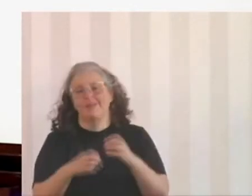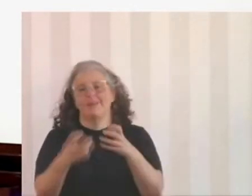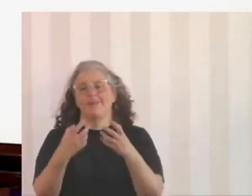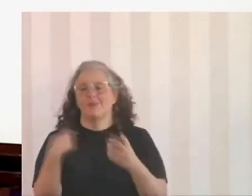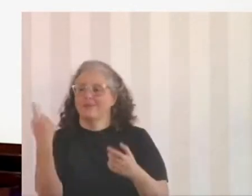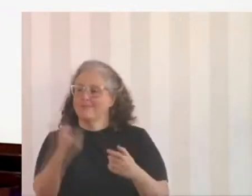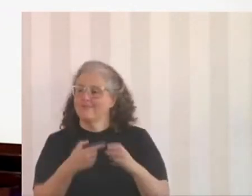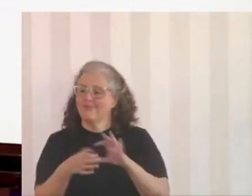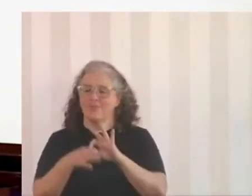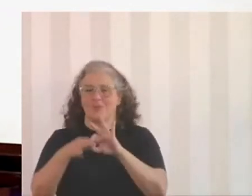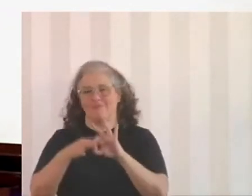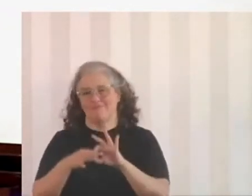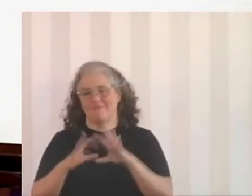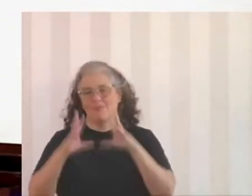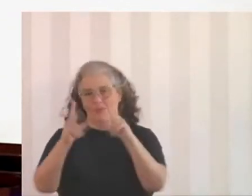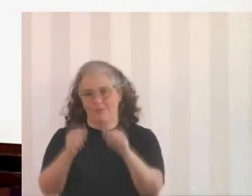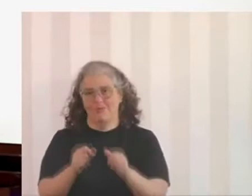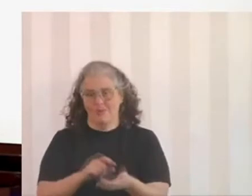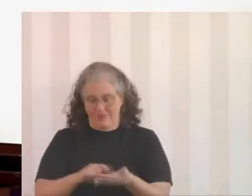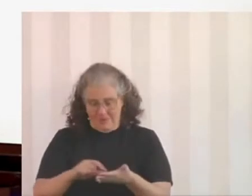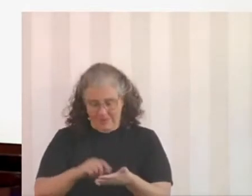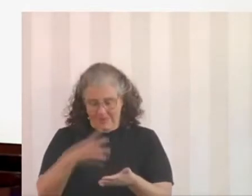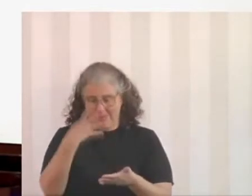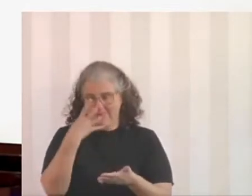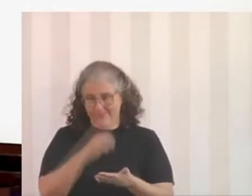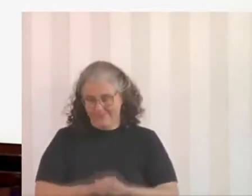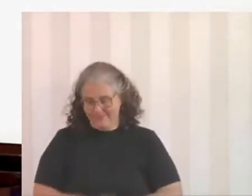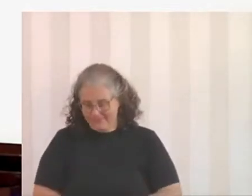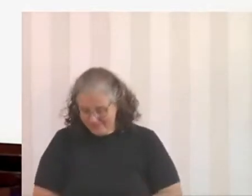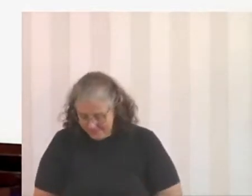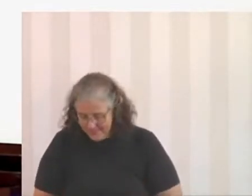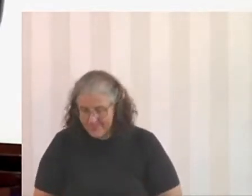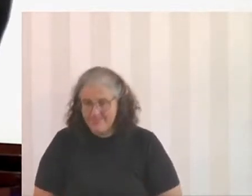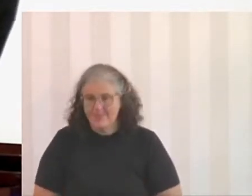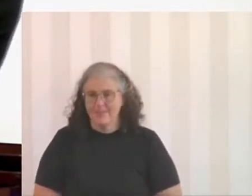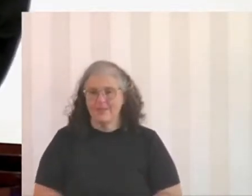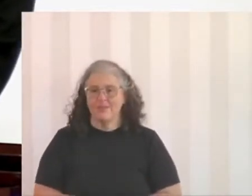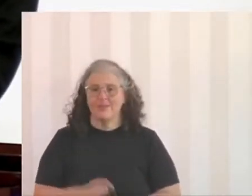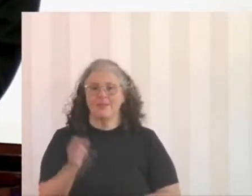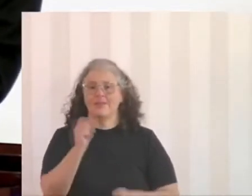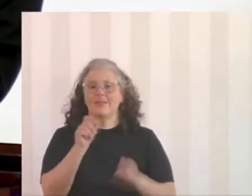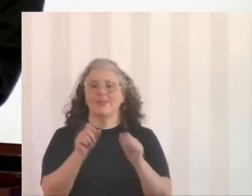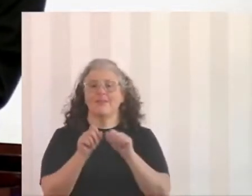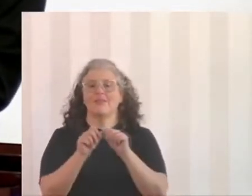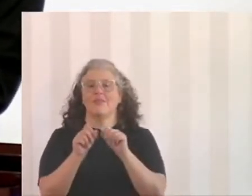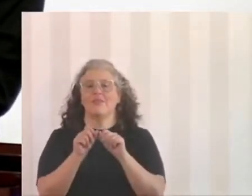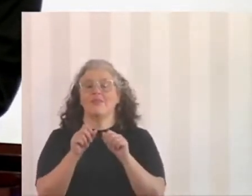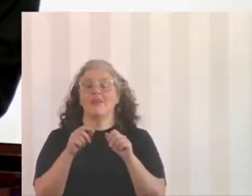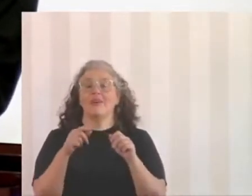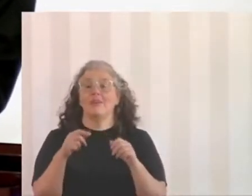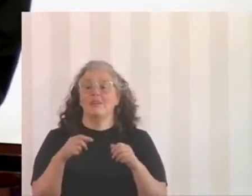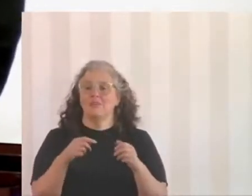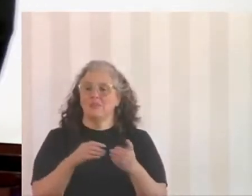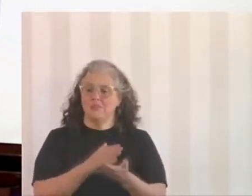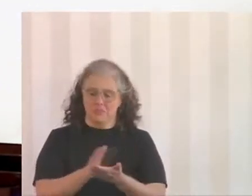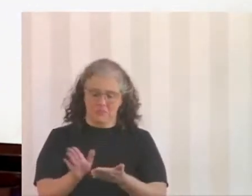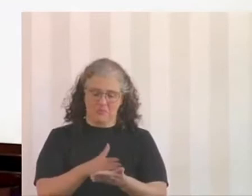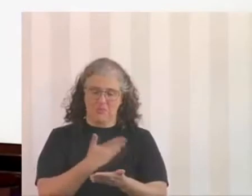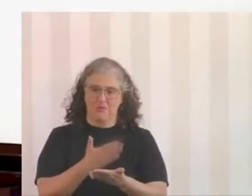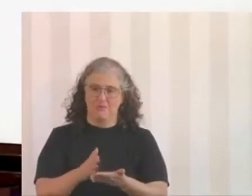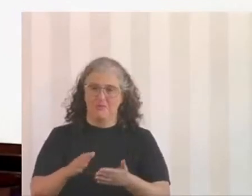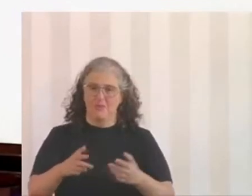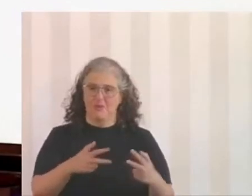3 e 4. Ele vai dizer: nada façais por partidarismo ou vanglória, mas